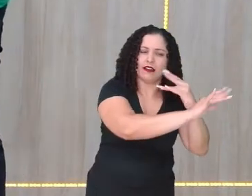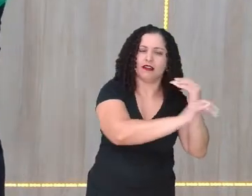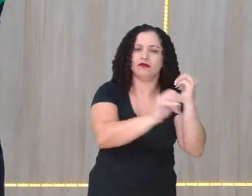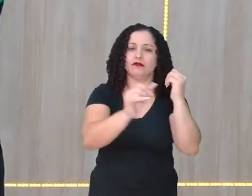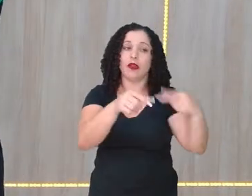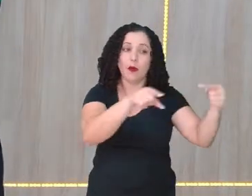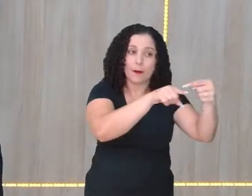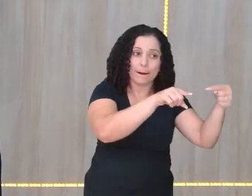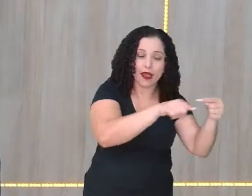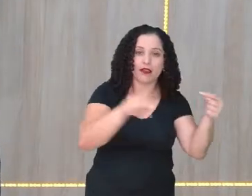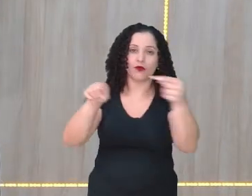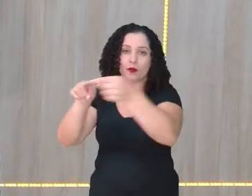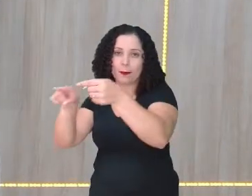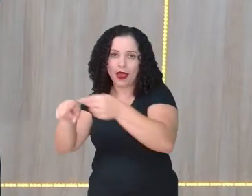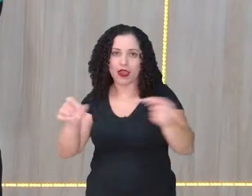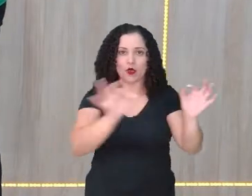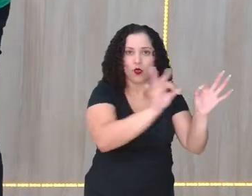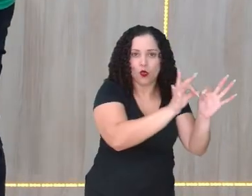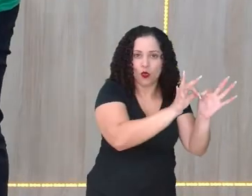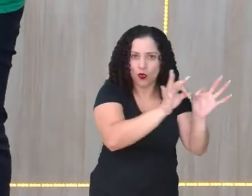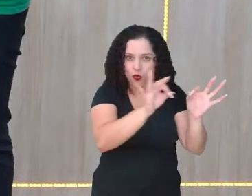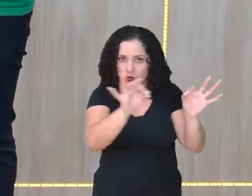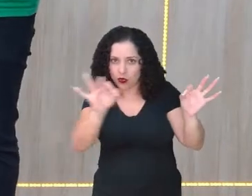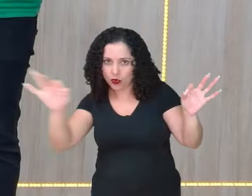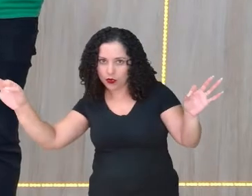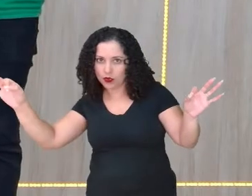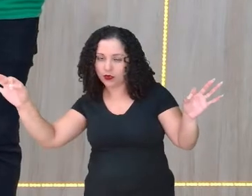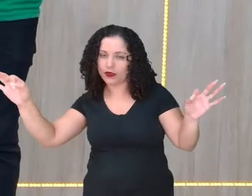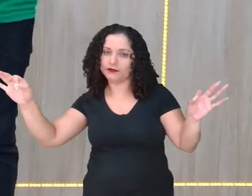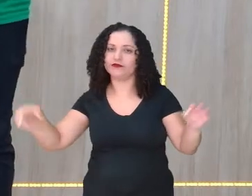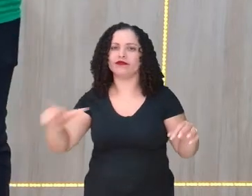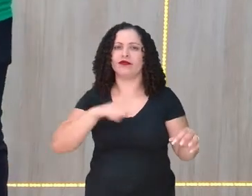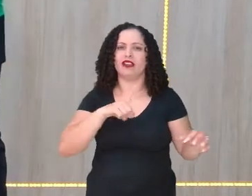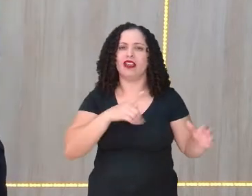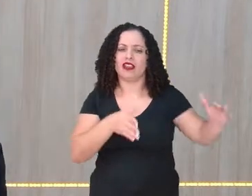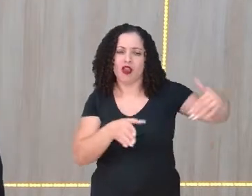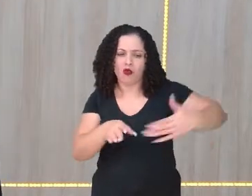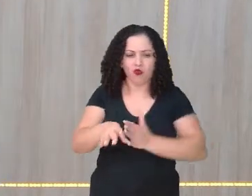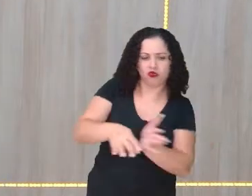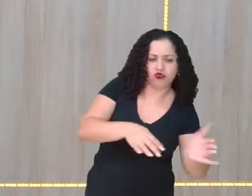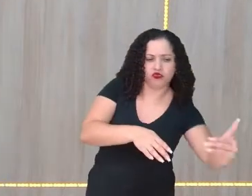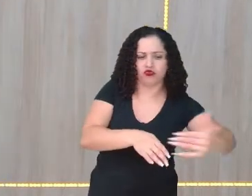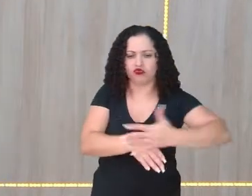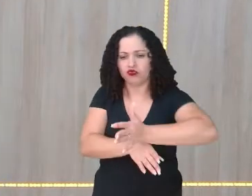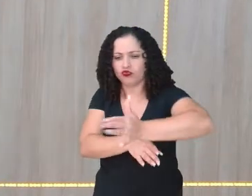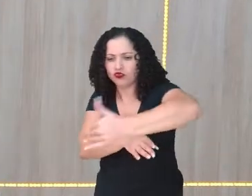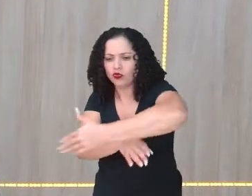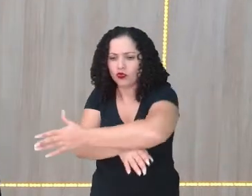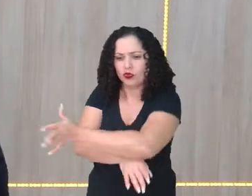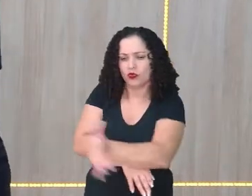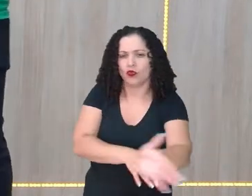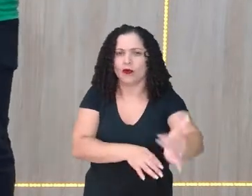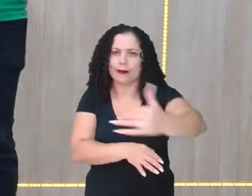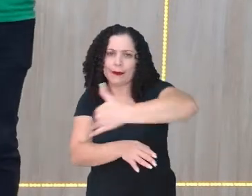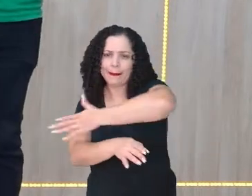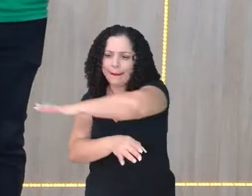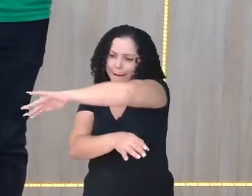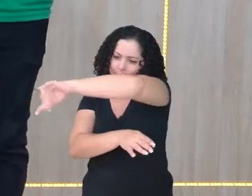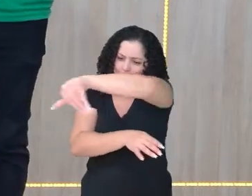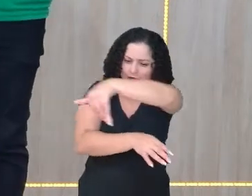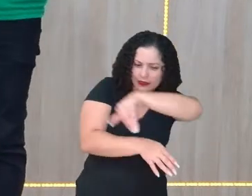de Bibiribe, então pego ali Fundão, aí passo por o Mercado de Água Fria, aí depois passo